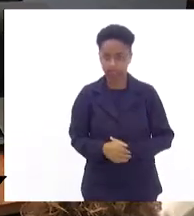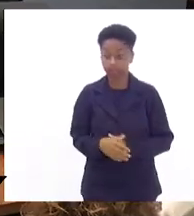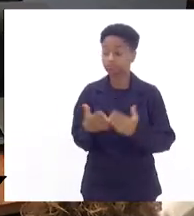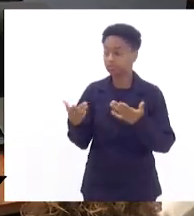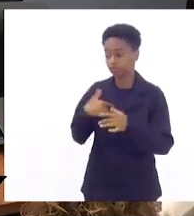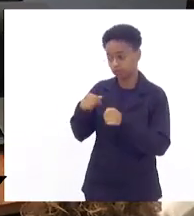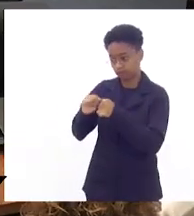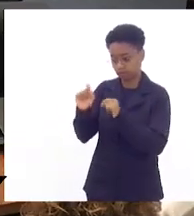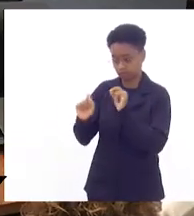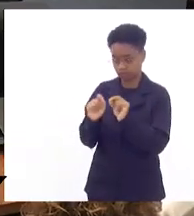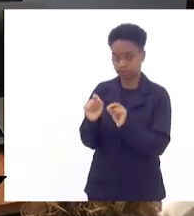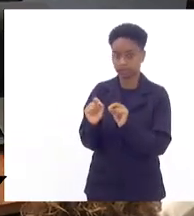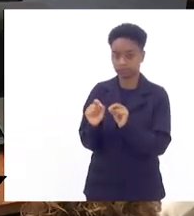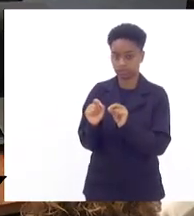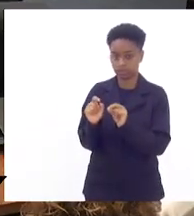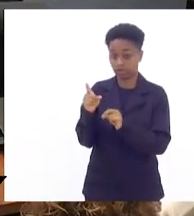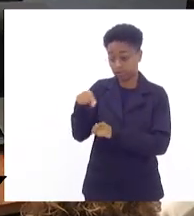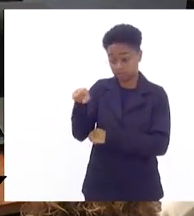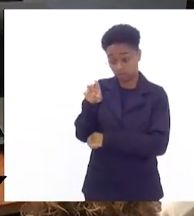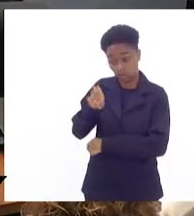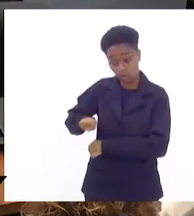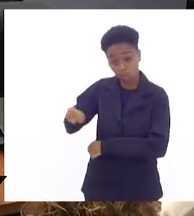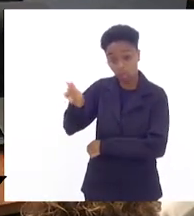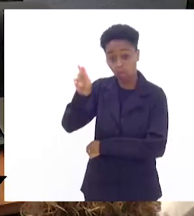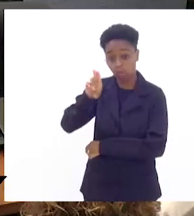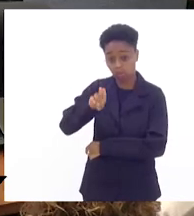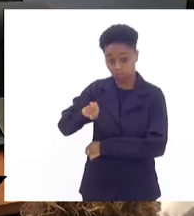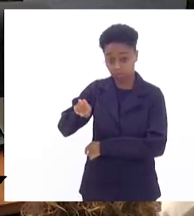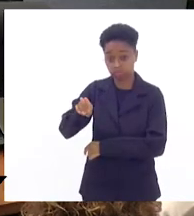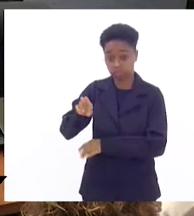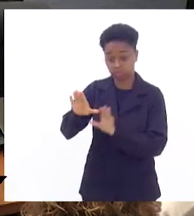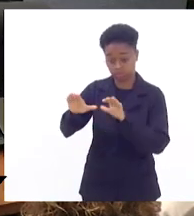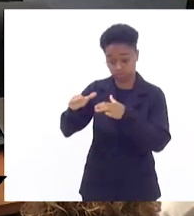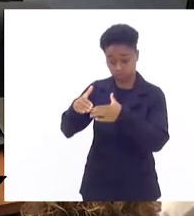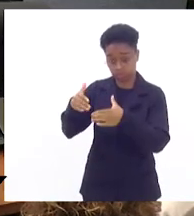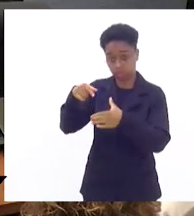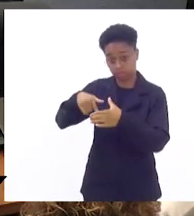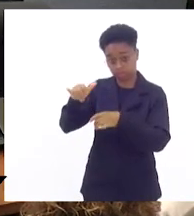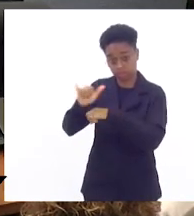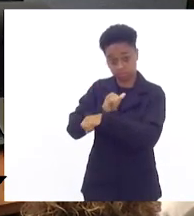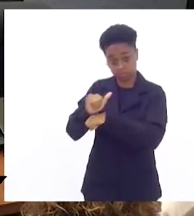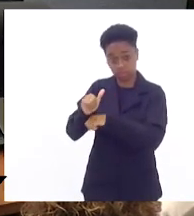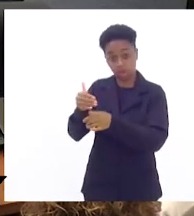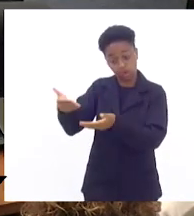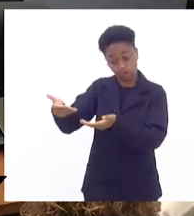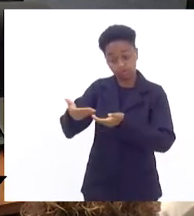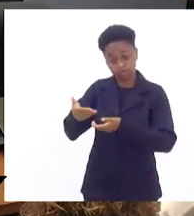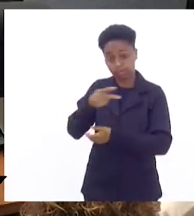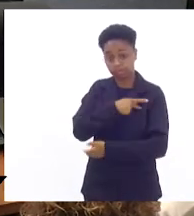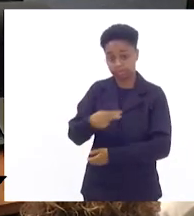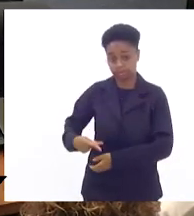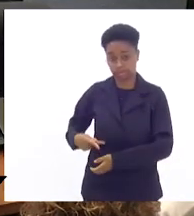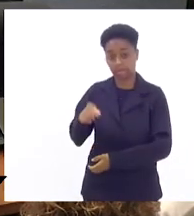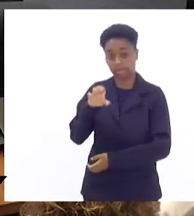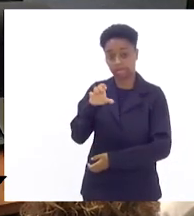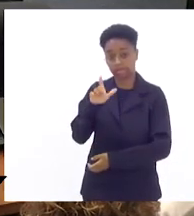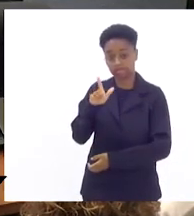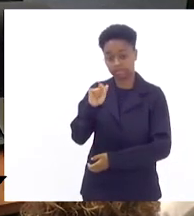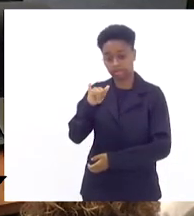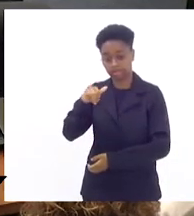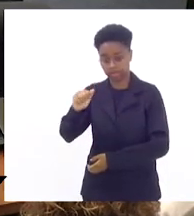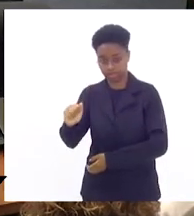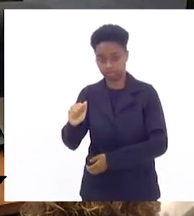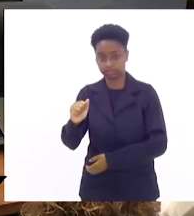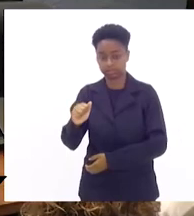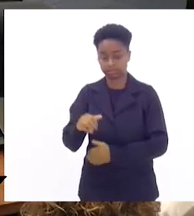seguinte. Usa o instrumento que a comissão tem para convocar o presidente da EGEA aqui, EGEA Brasil.